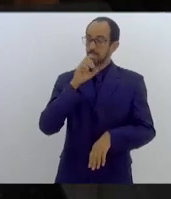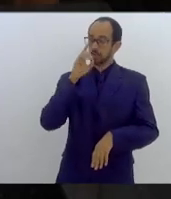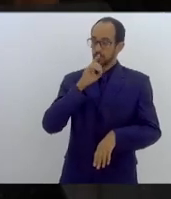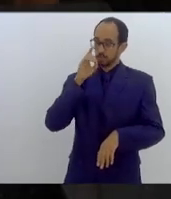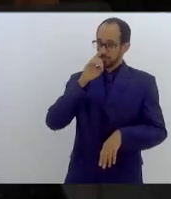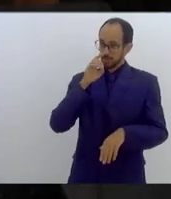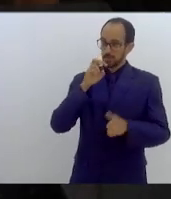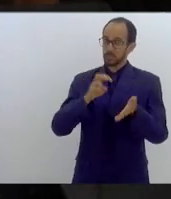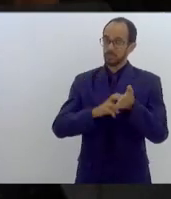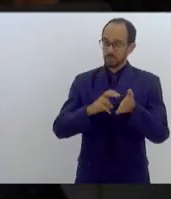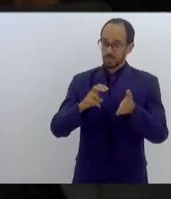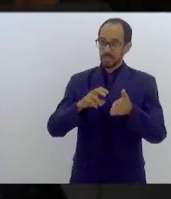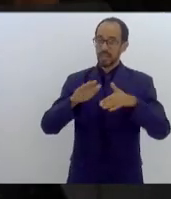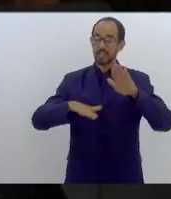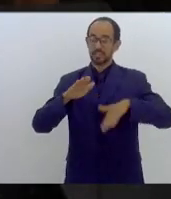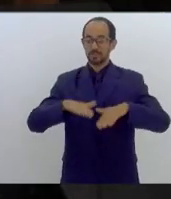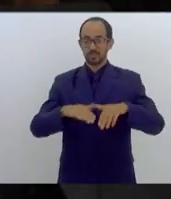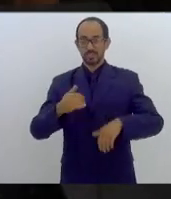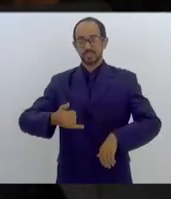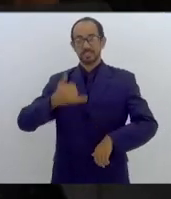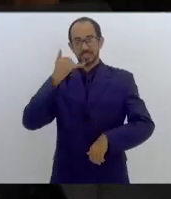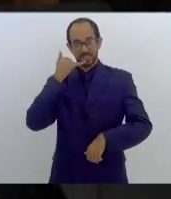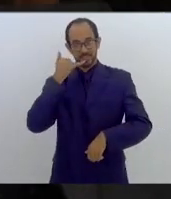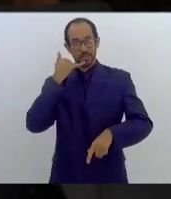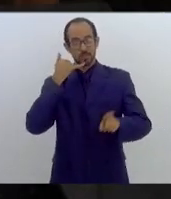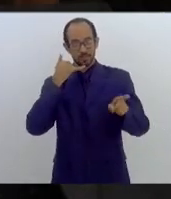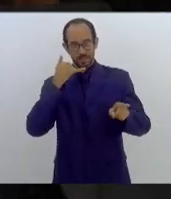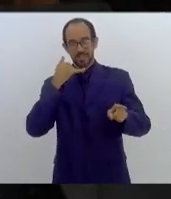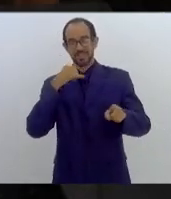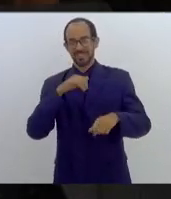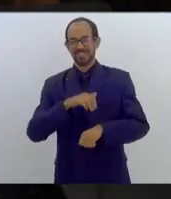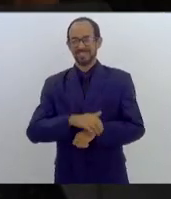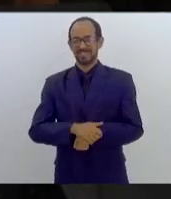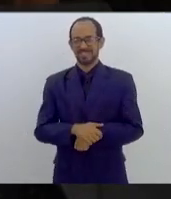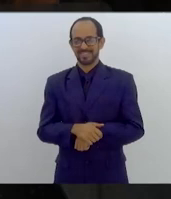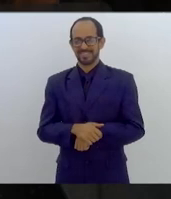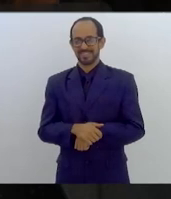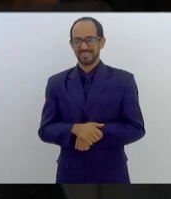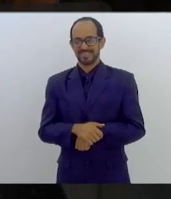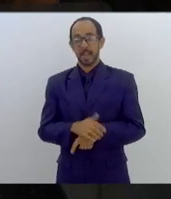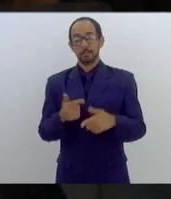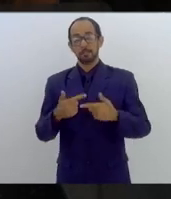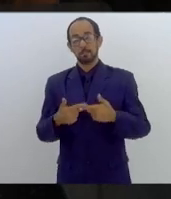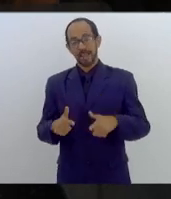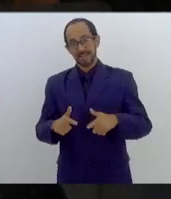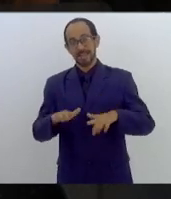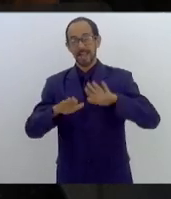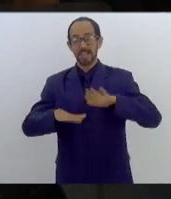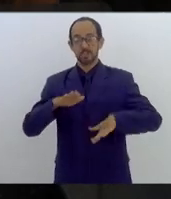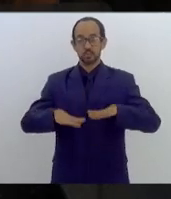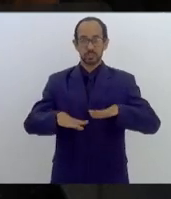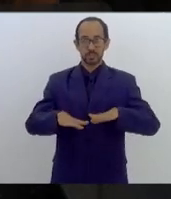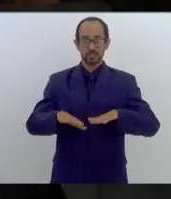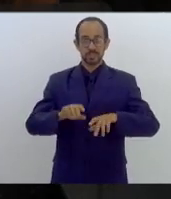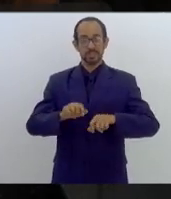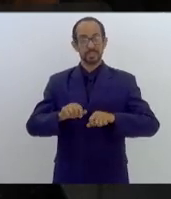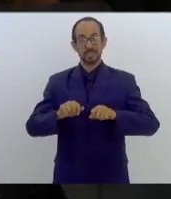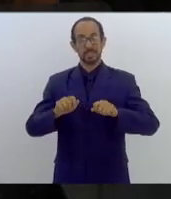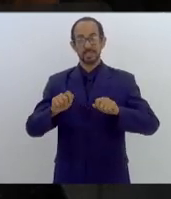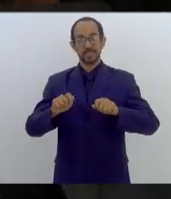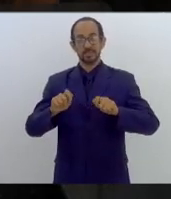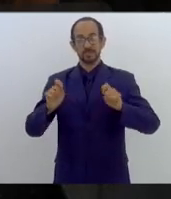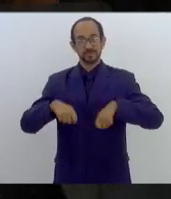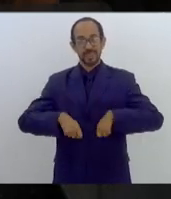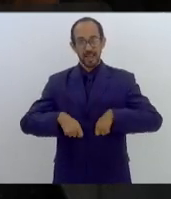manhã, muitas vezes eu telefono. Mas algumas vezes ele não pode